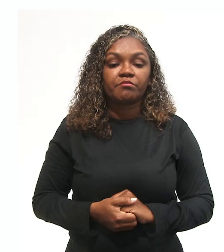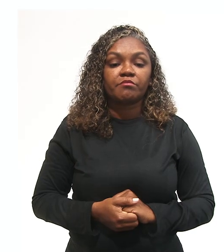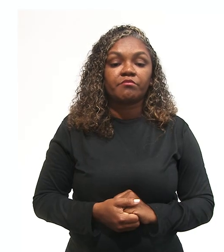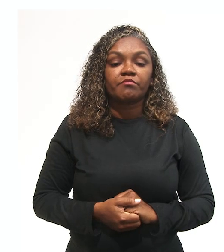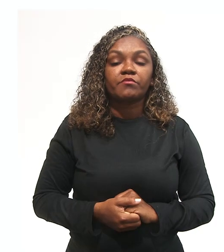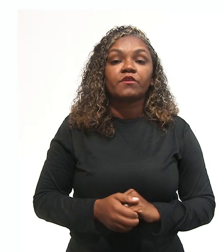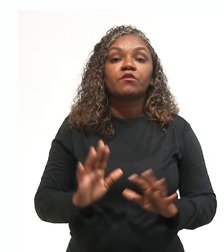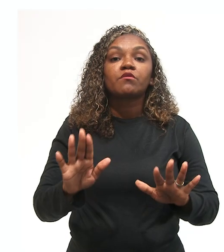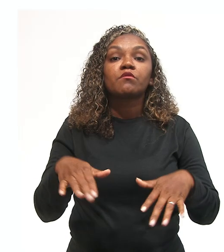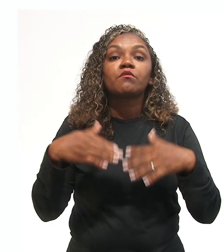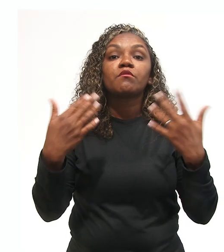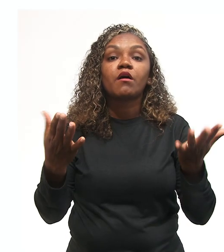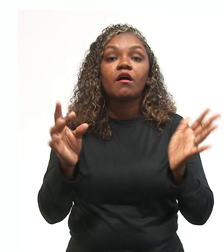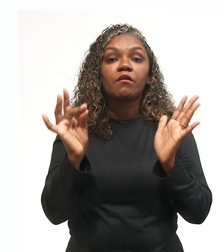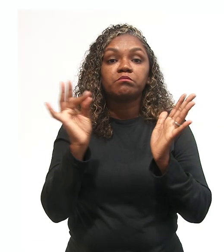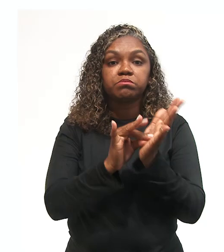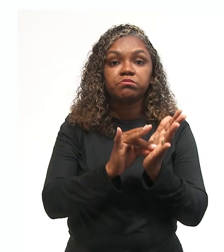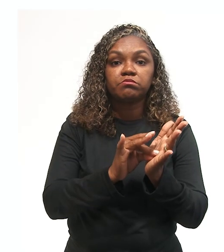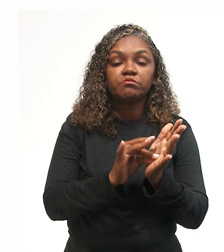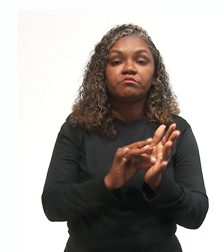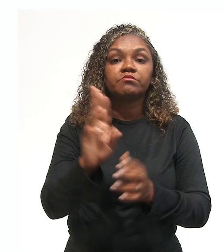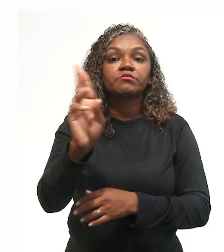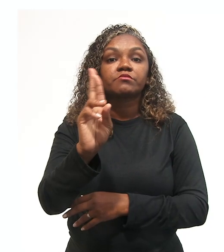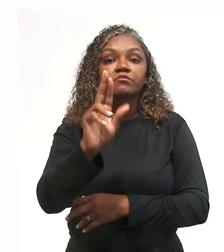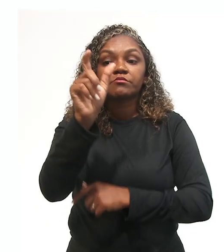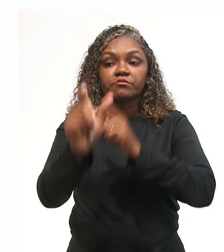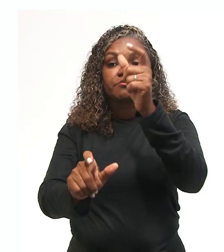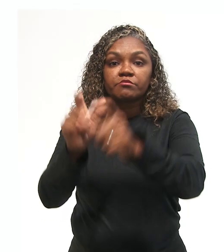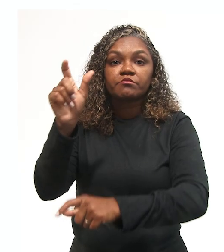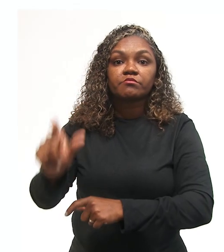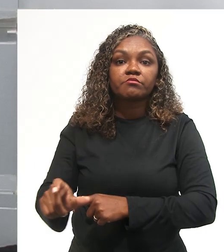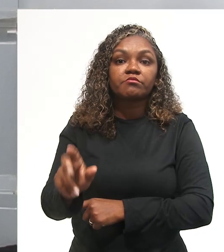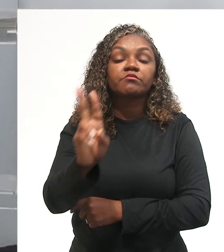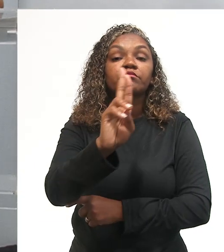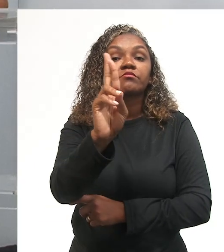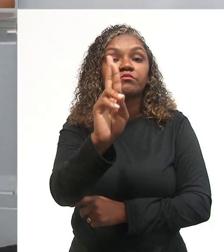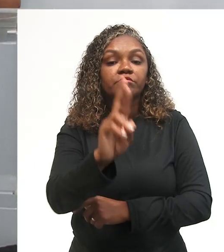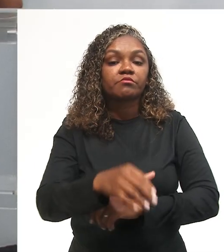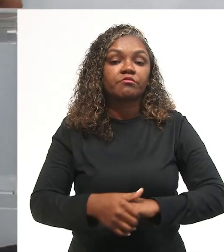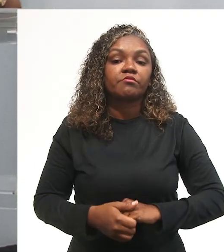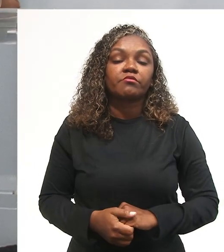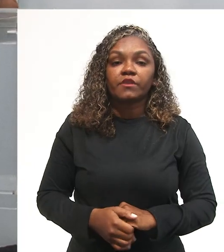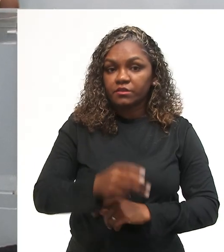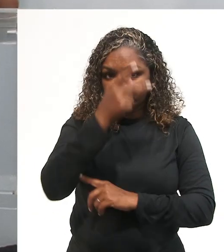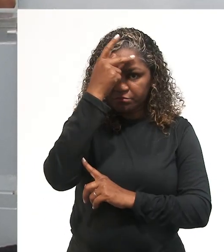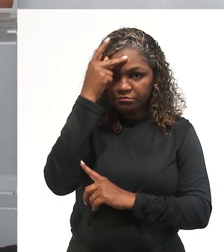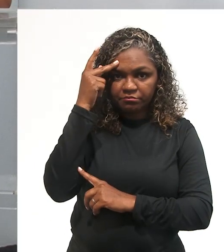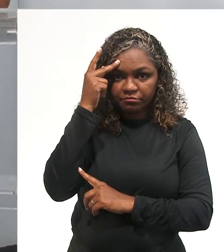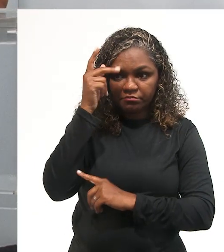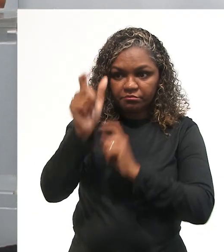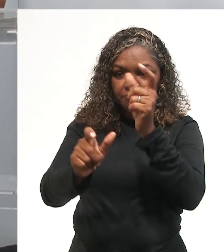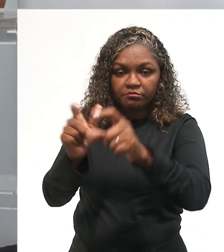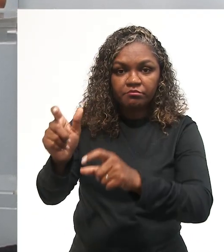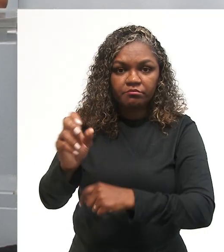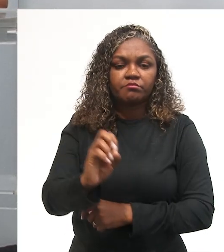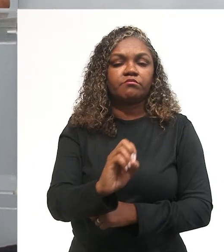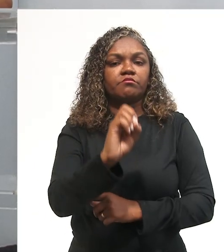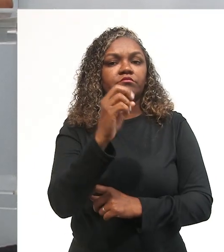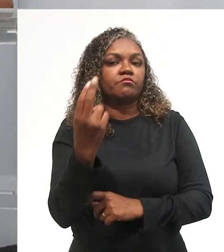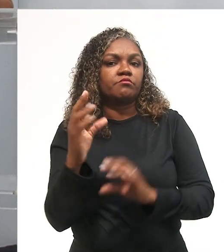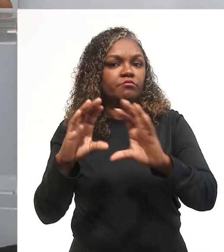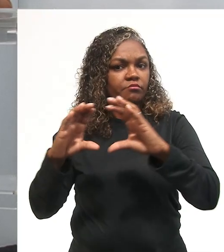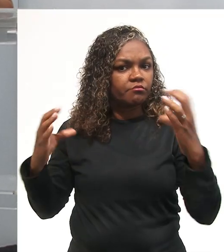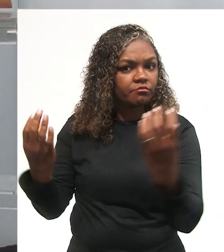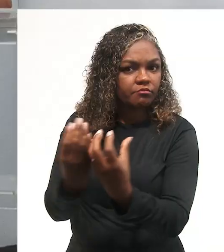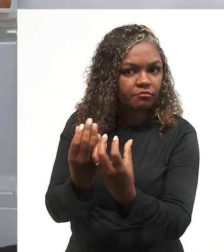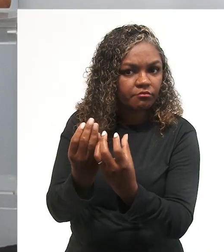seus efeitos, né? Quem seriam esses beneficiários, né? Seriam as pessoas, as comunidades